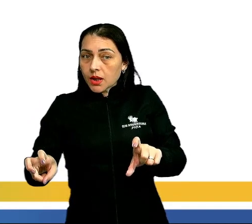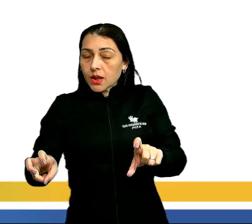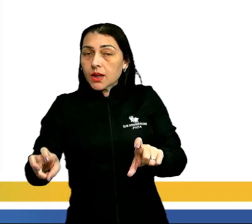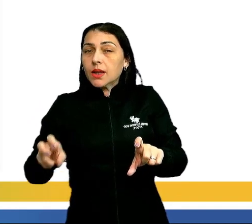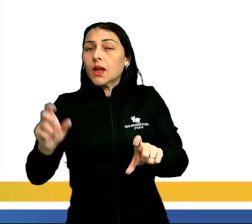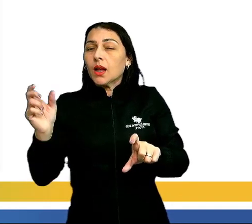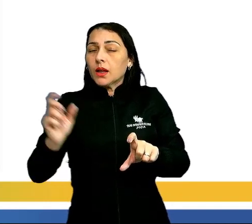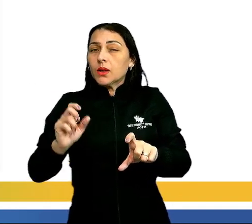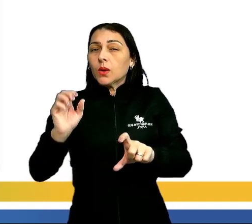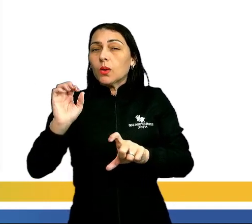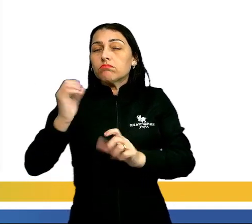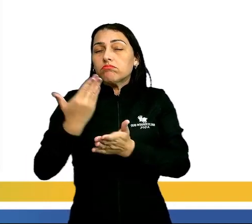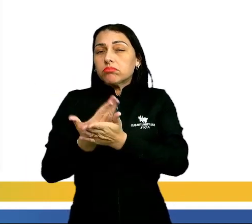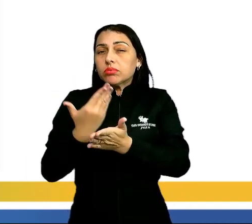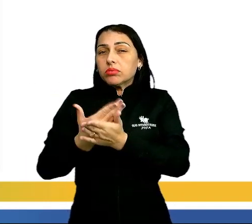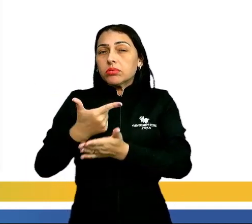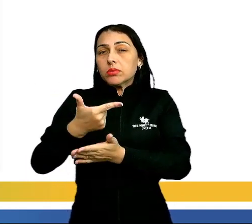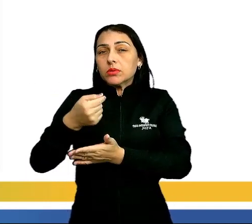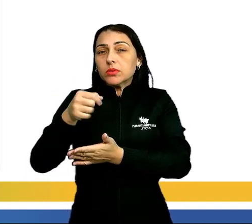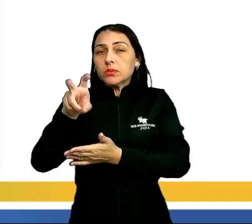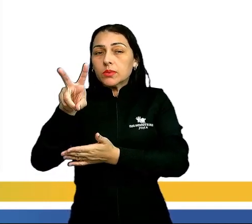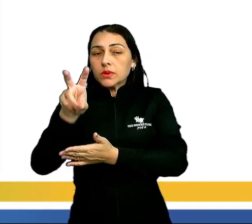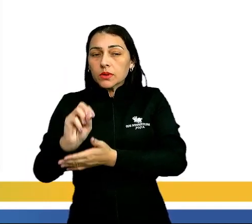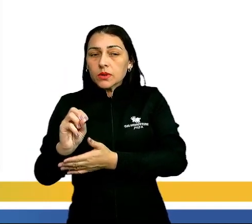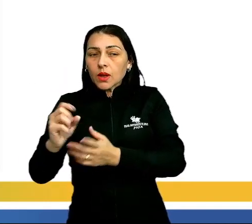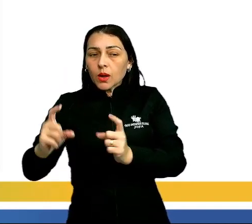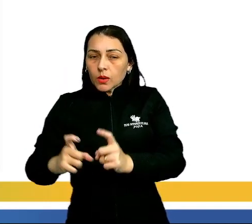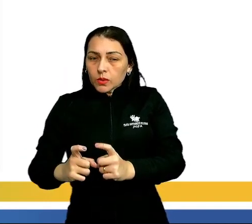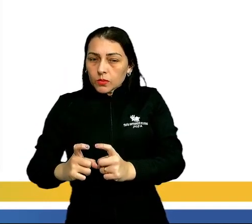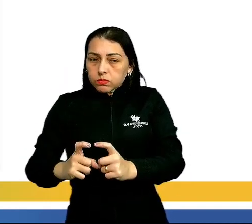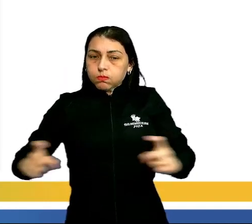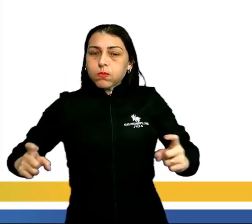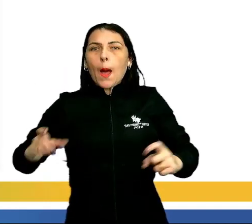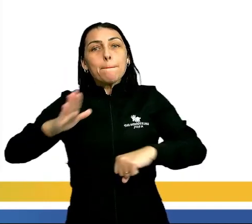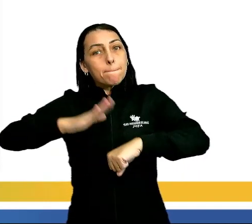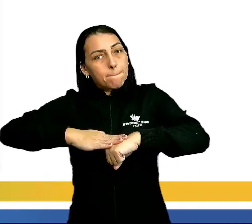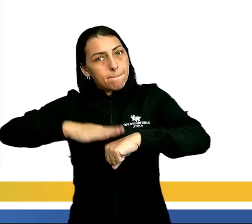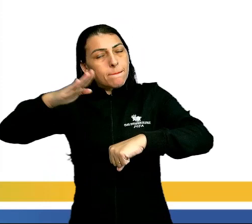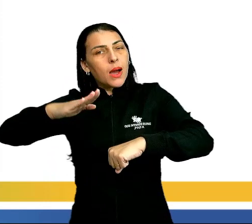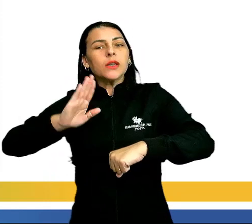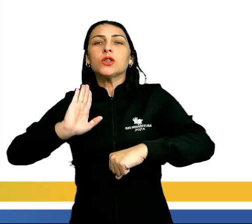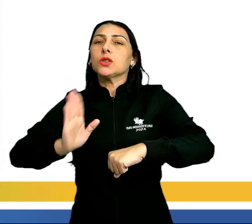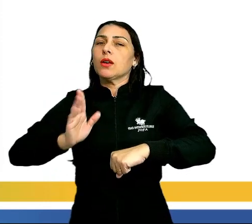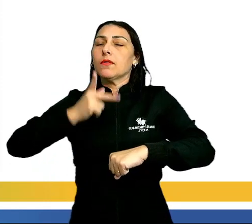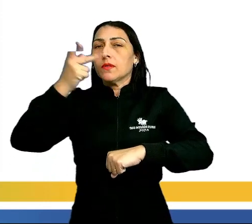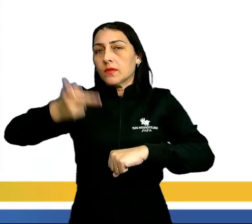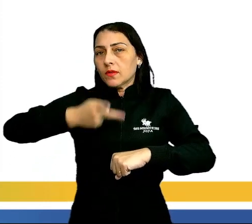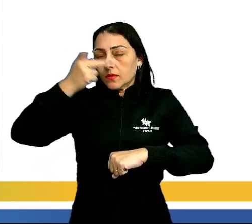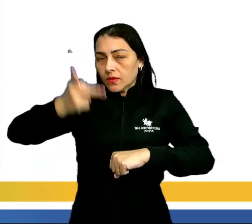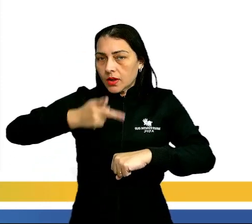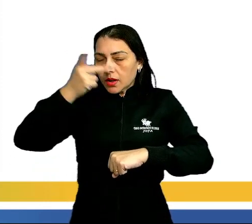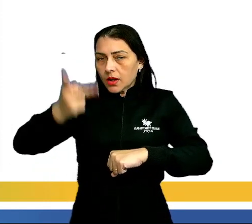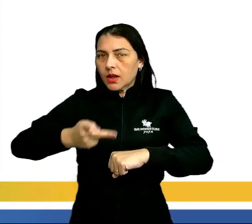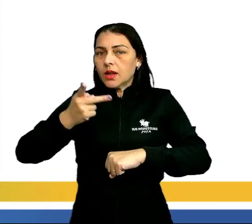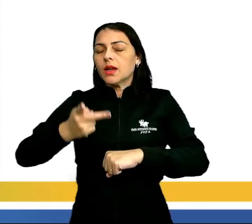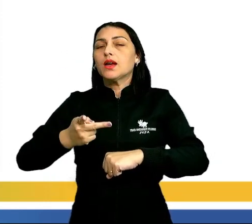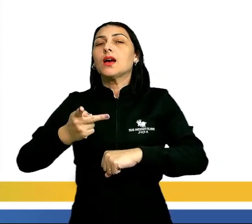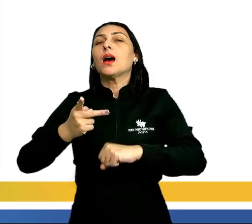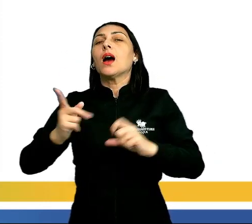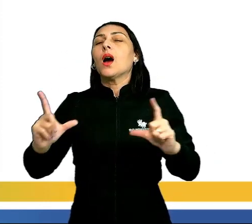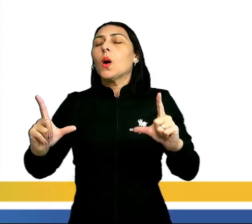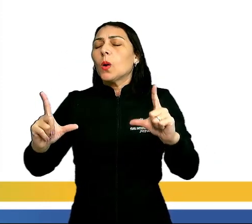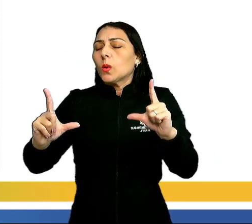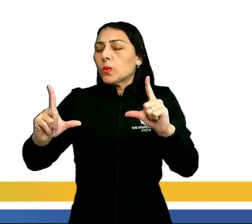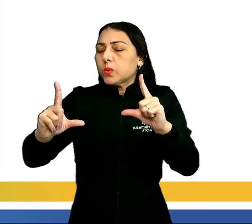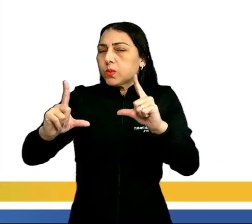segundo as projeções para 2050, ela vai se estreitar e muito, que é aquilo que a gente vem falando sobre a queda